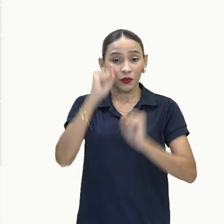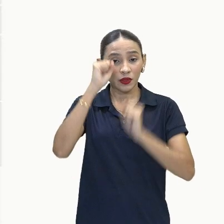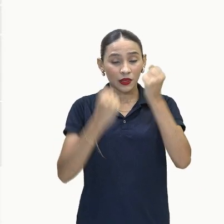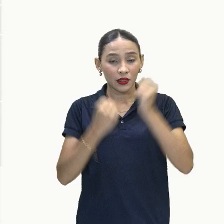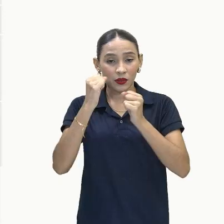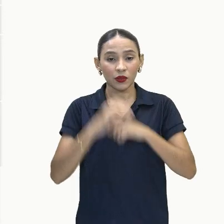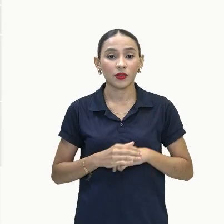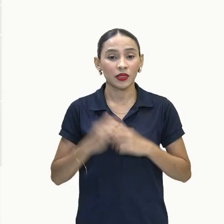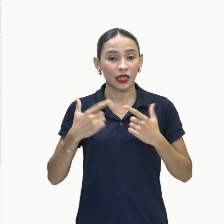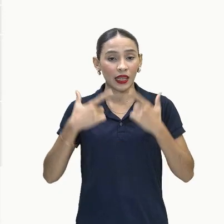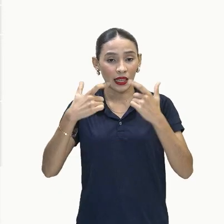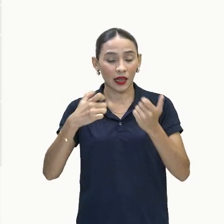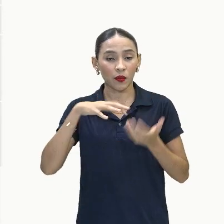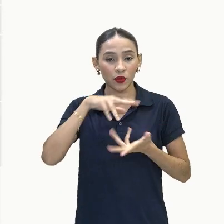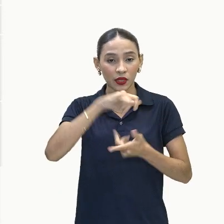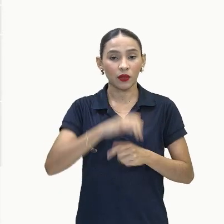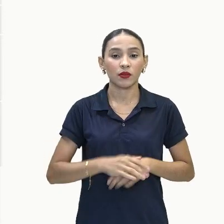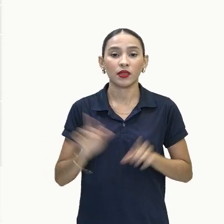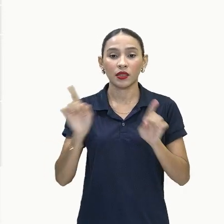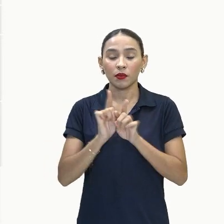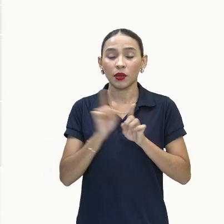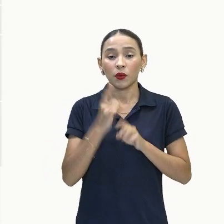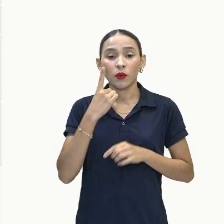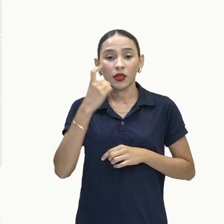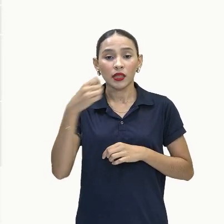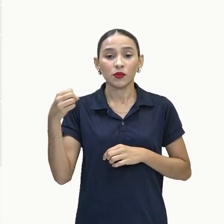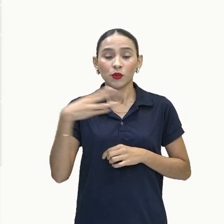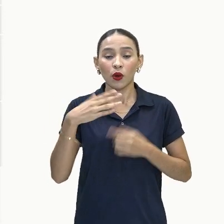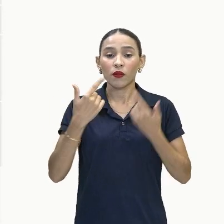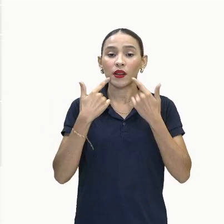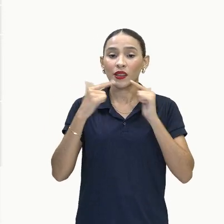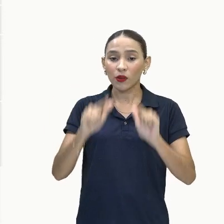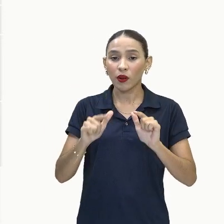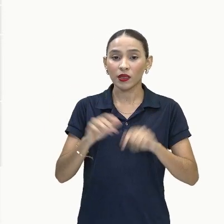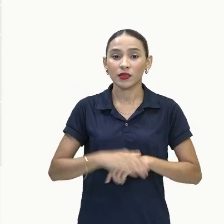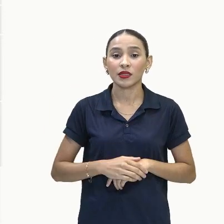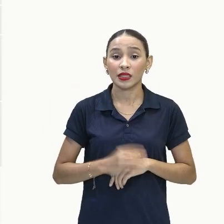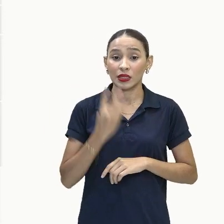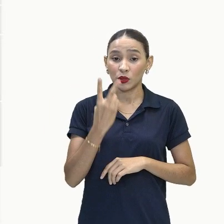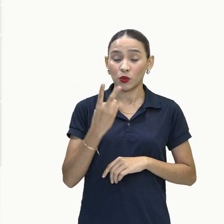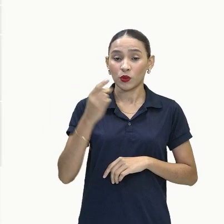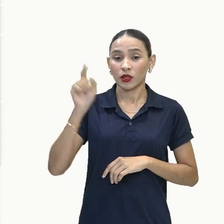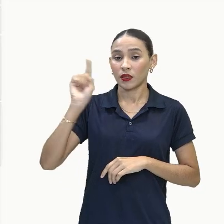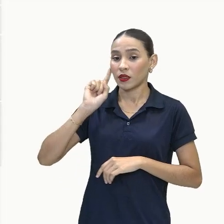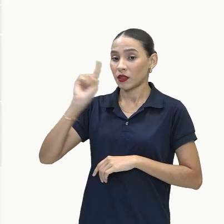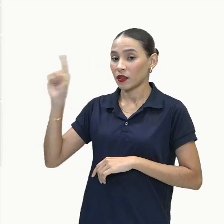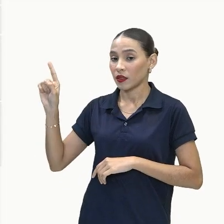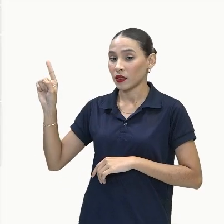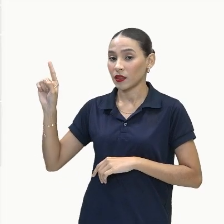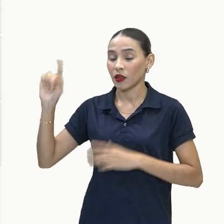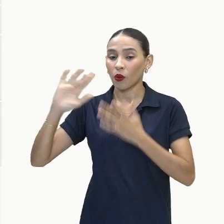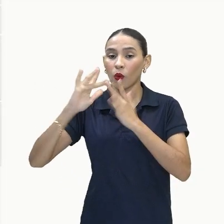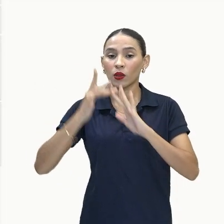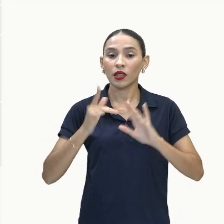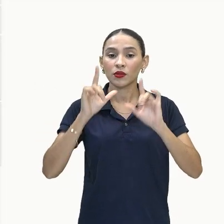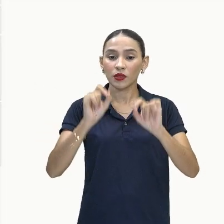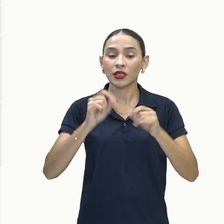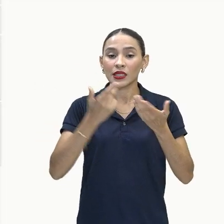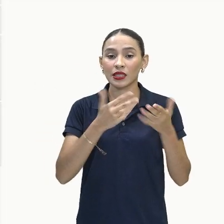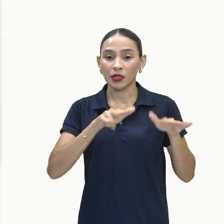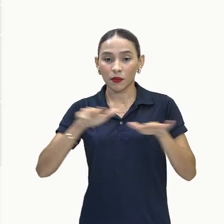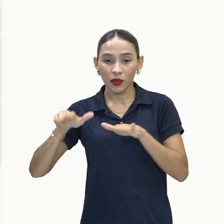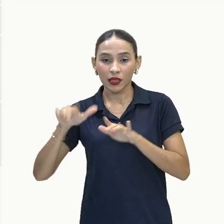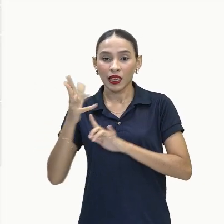guerras mundiais, a busca por novas linguagens. Já a segunda tela já vai ser nesse contexto da Semana de